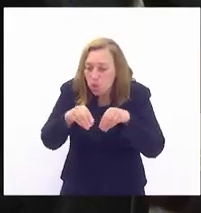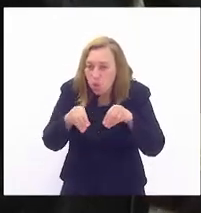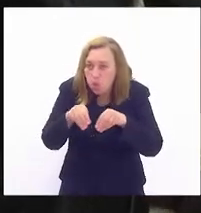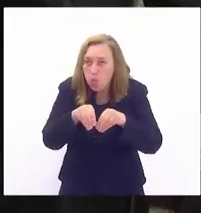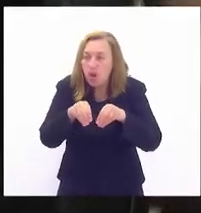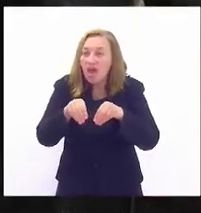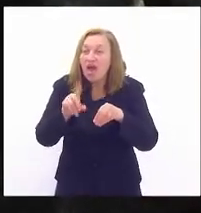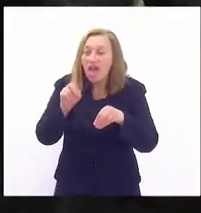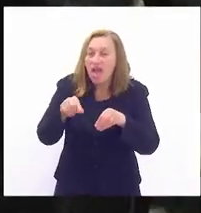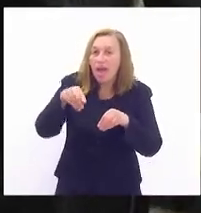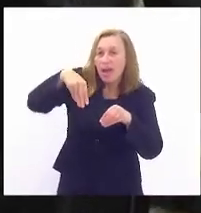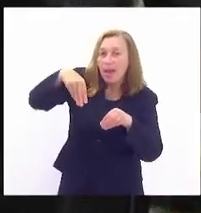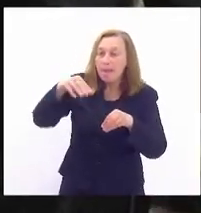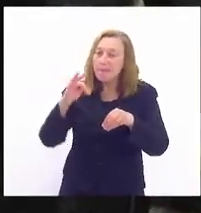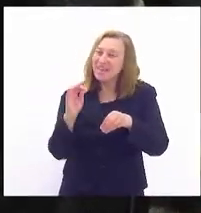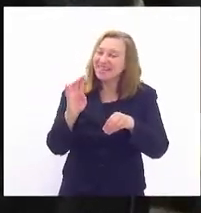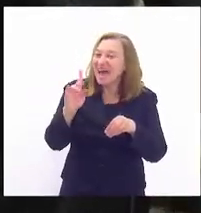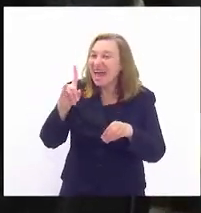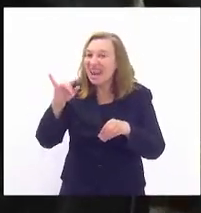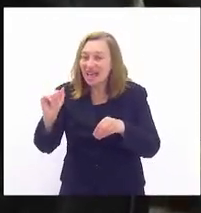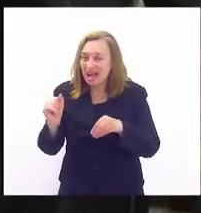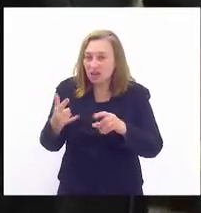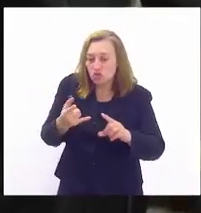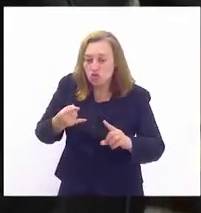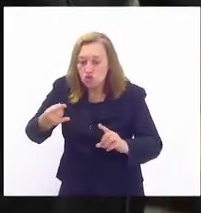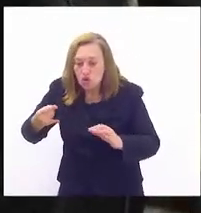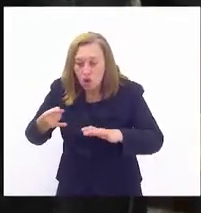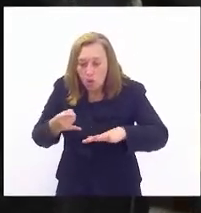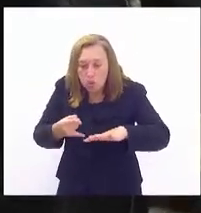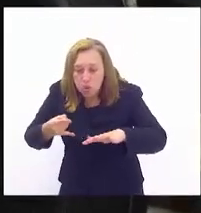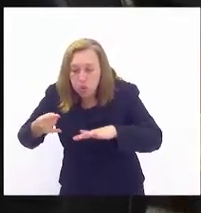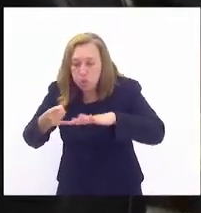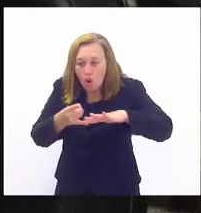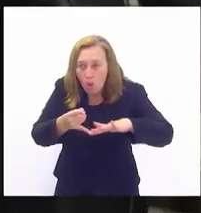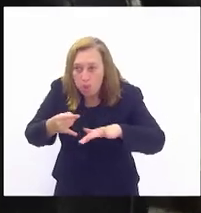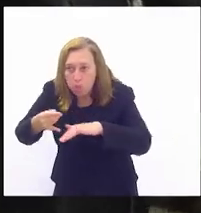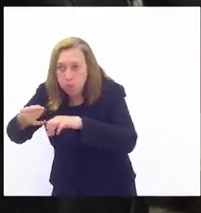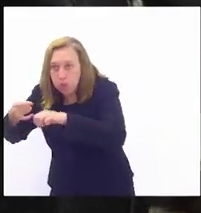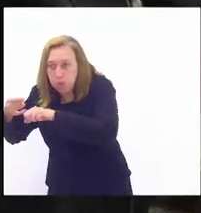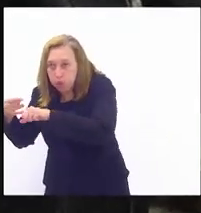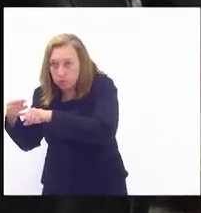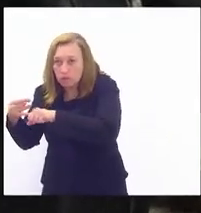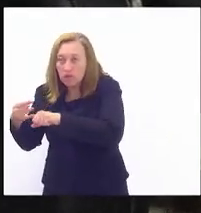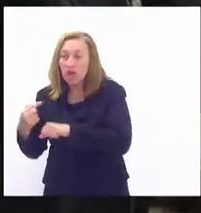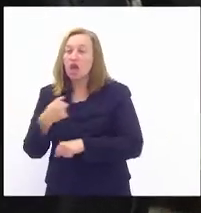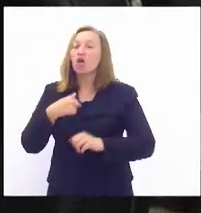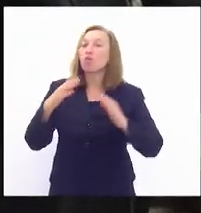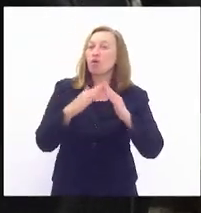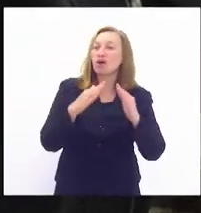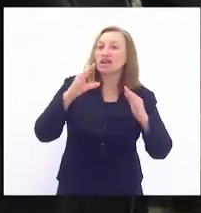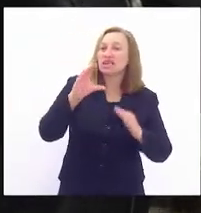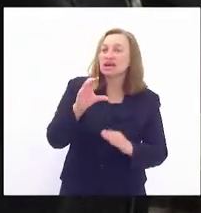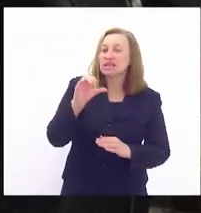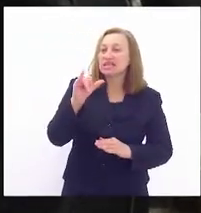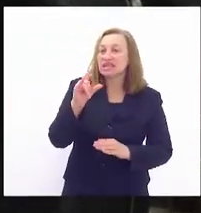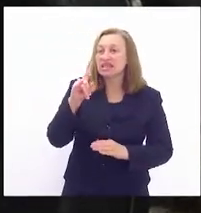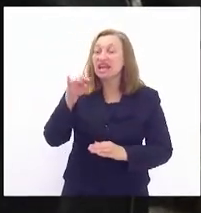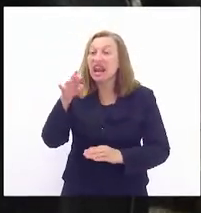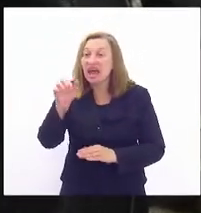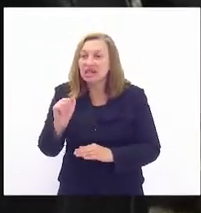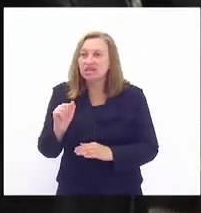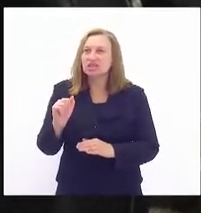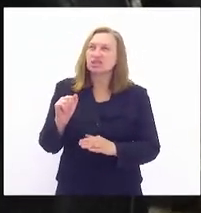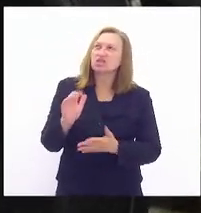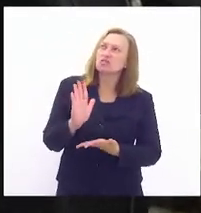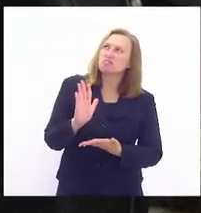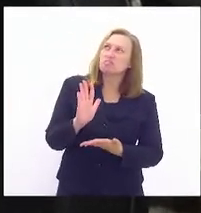metálica. E a outra coisa, eu moro na Ciderlândia, Então, o que acontece? Eu passo por volta